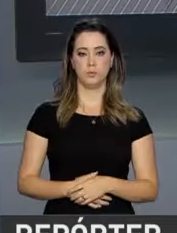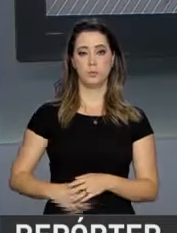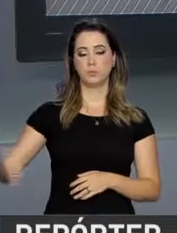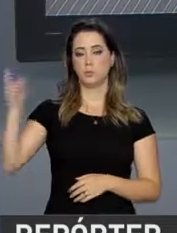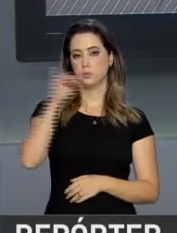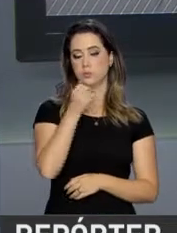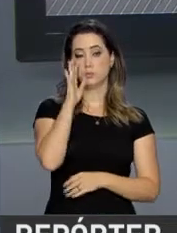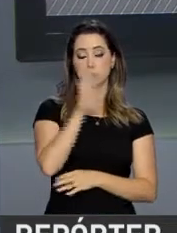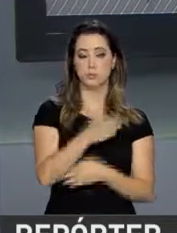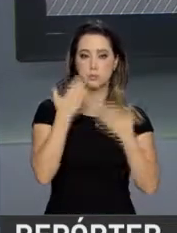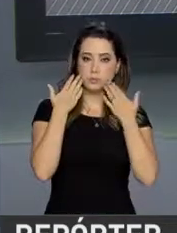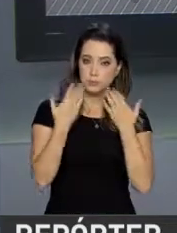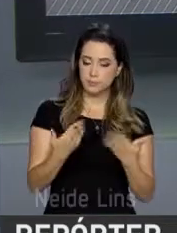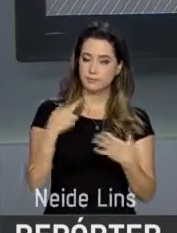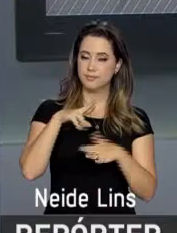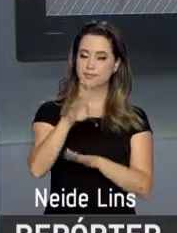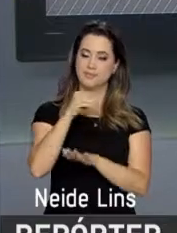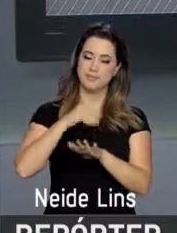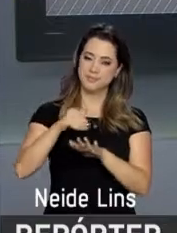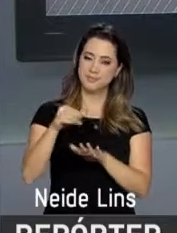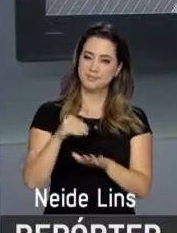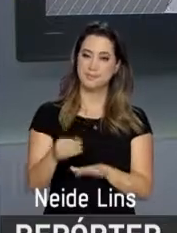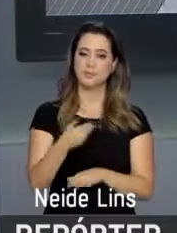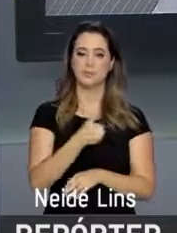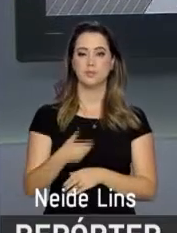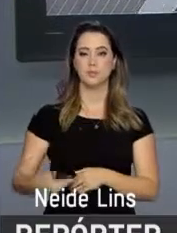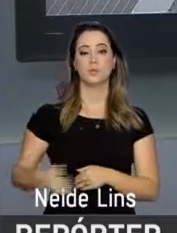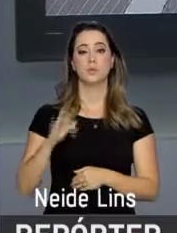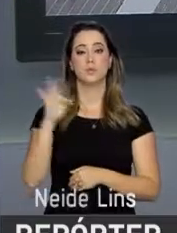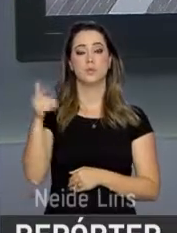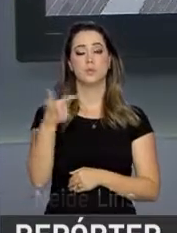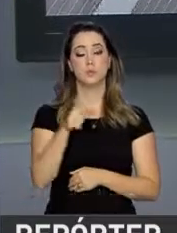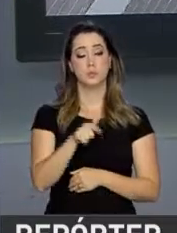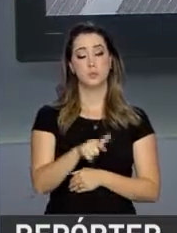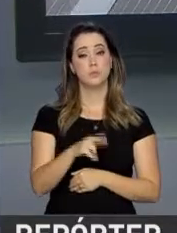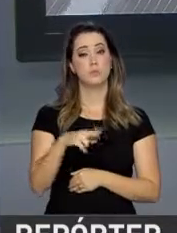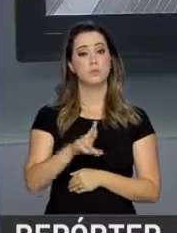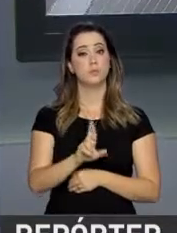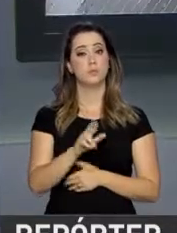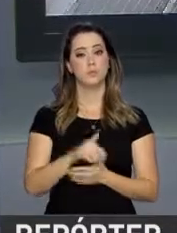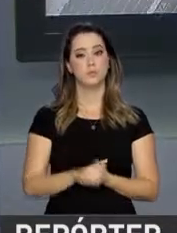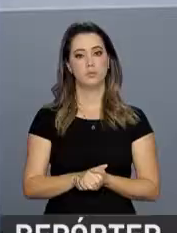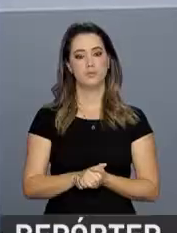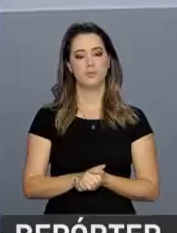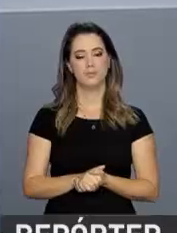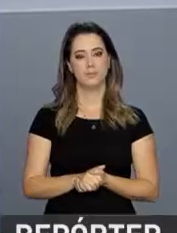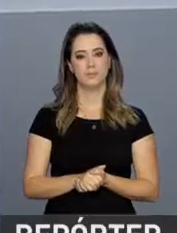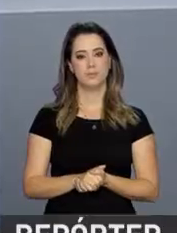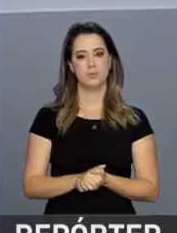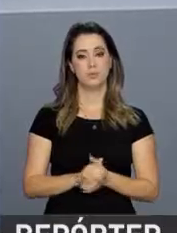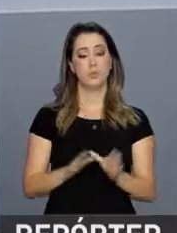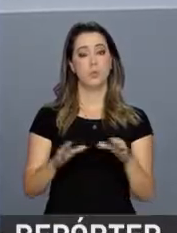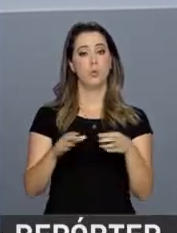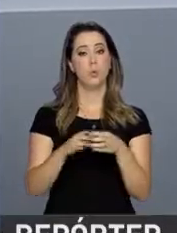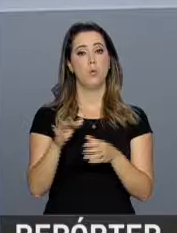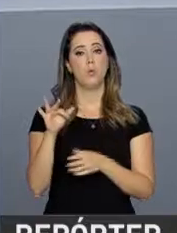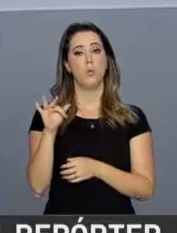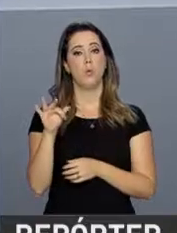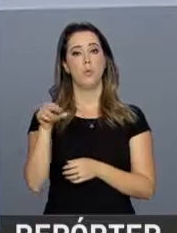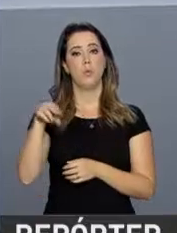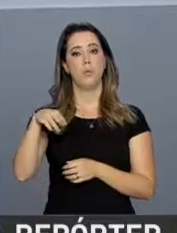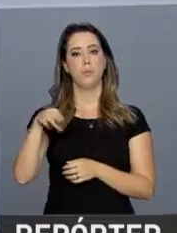boa tarde. Acompanhe agora as notícias do governo federal em mais uma edição do Repórter NBR. O Fundo